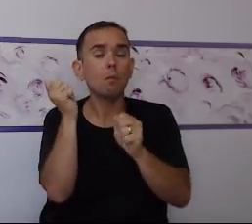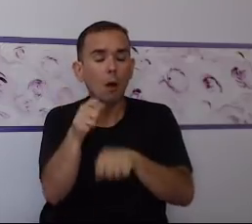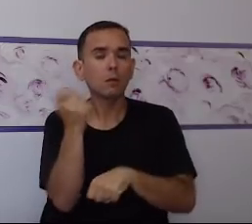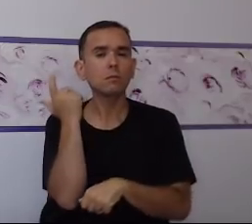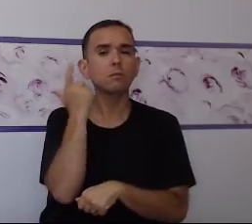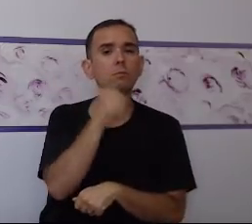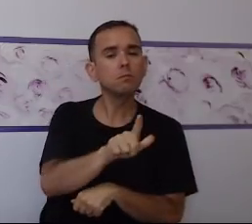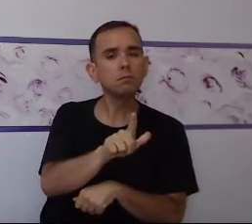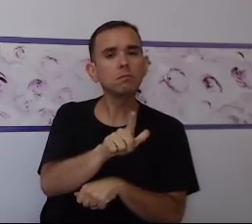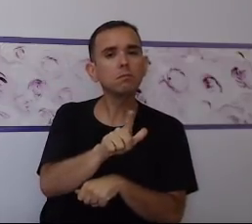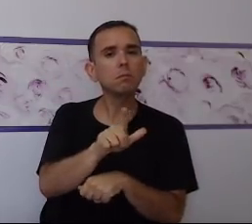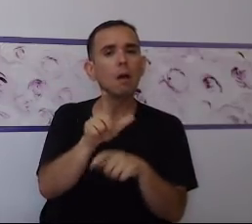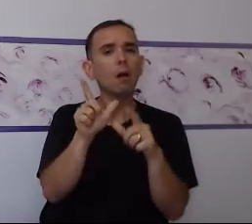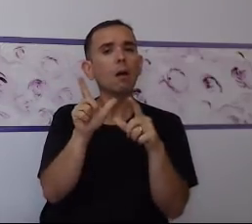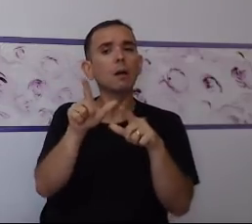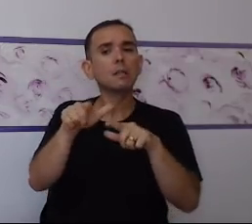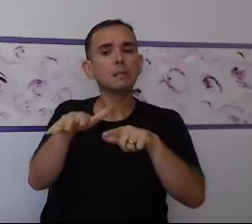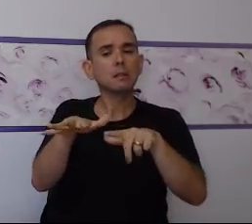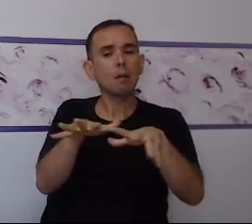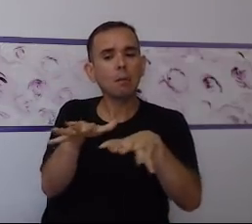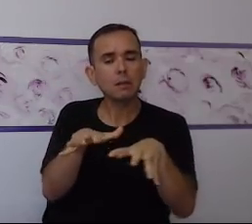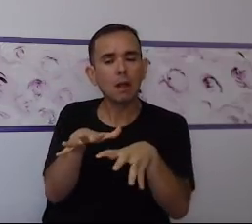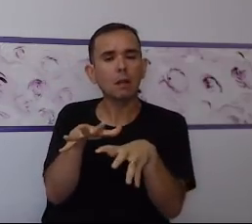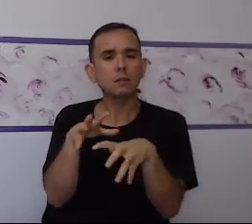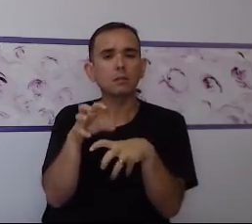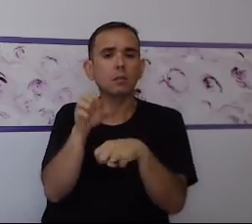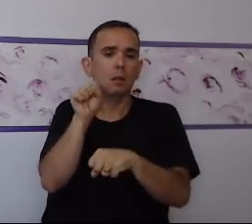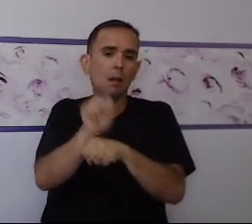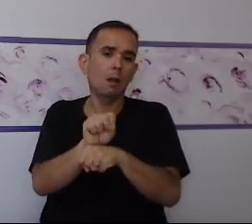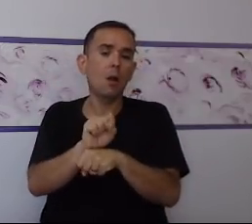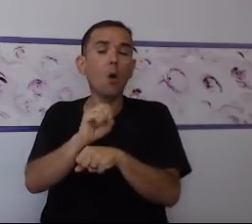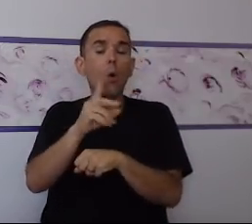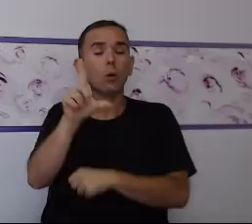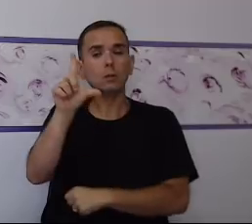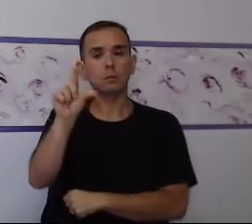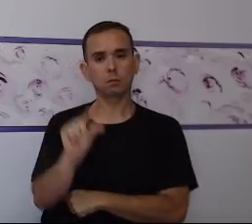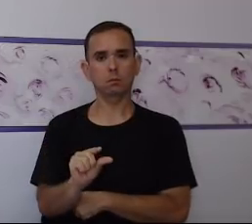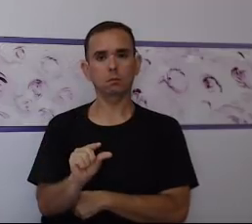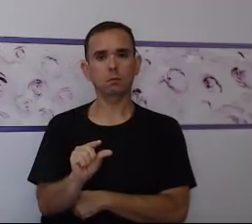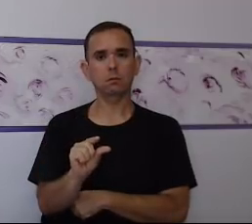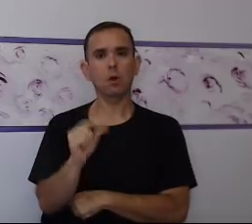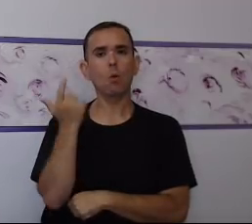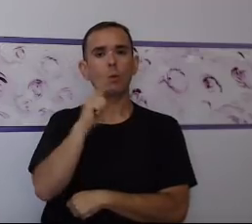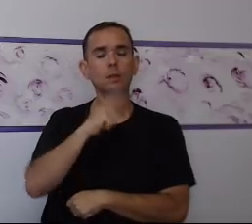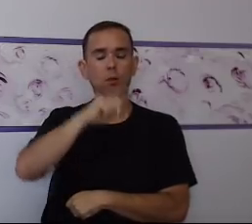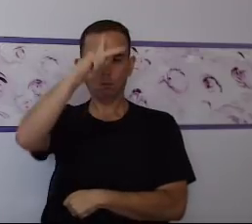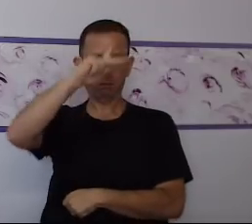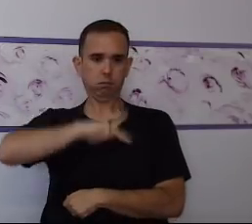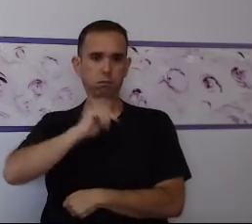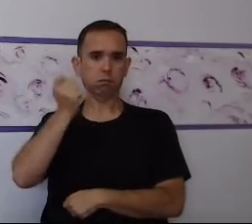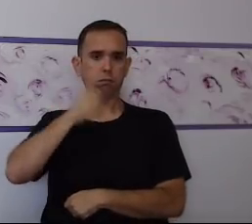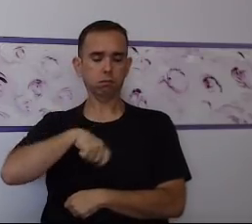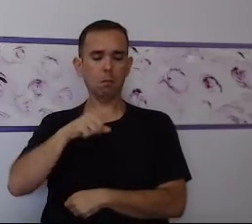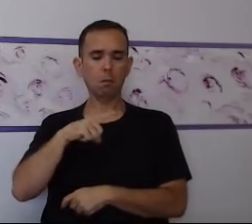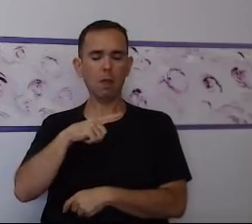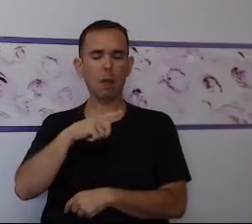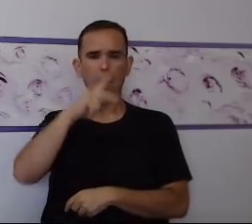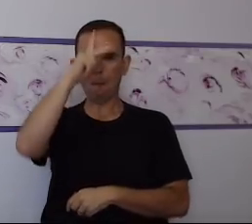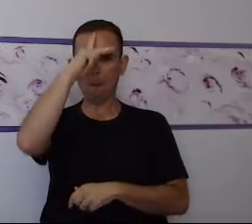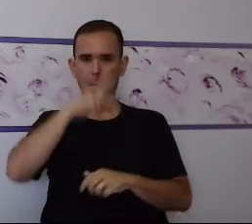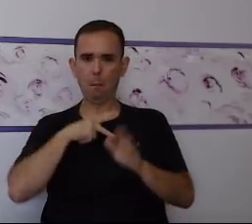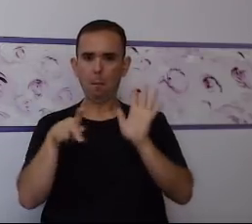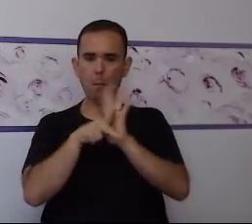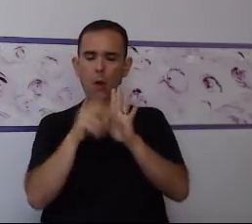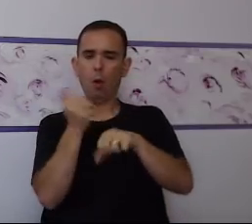uma mobilidade reduzida. Então, ela visa dar a capacidade na autonomia, na independência, na